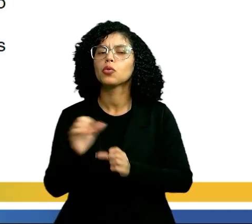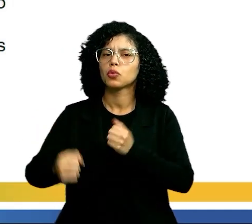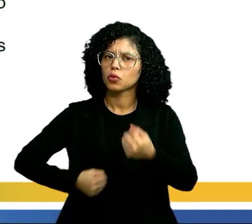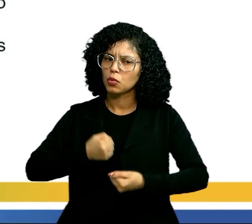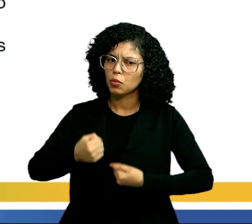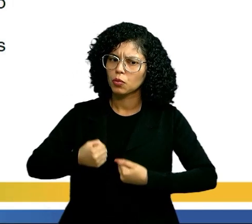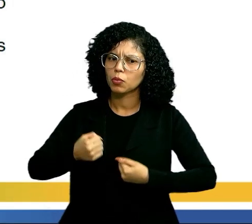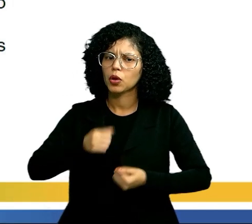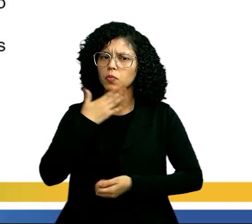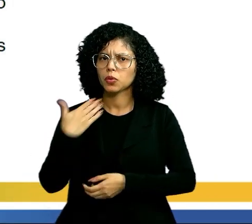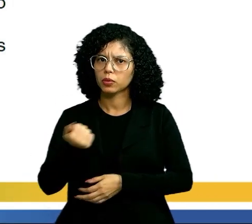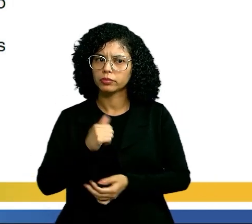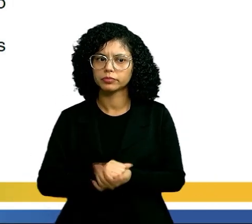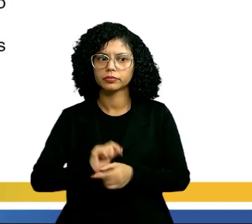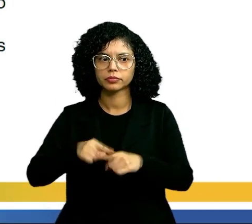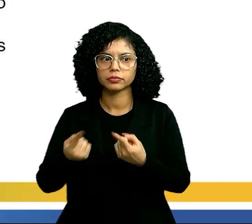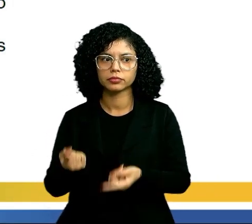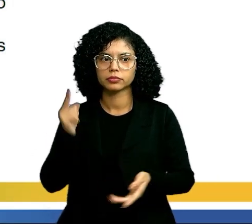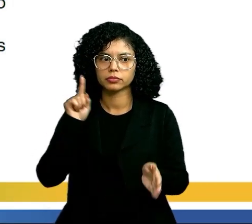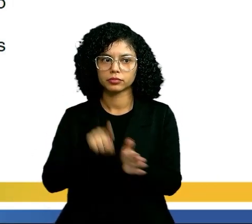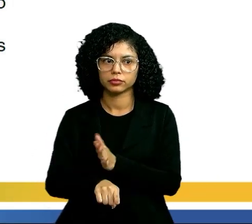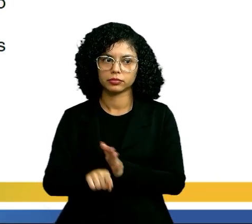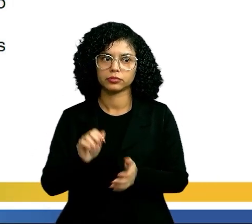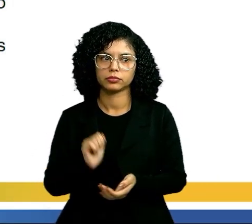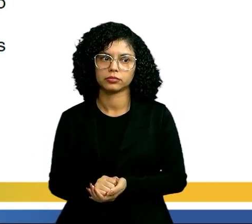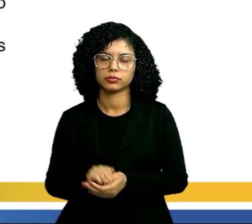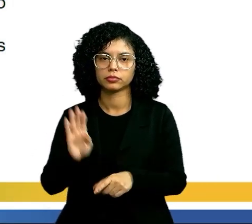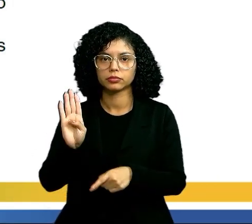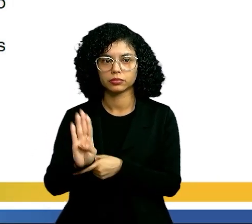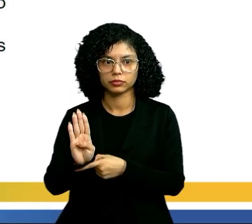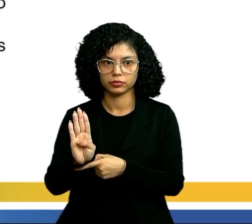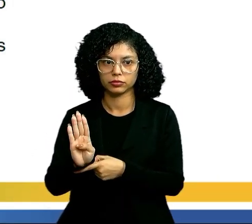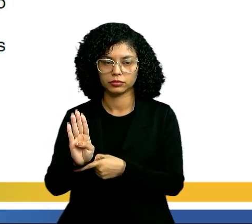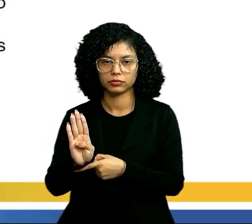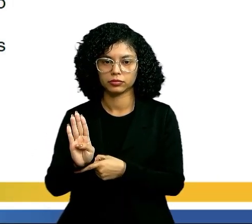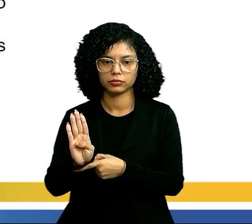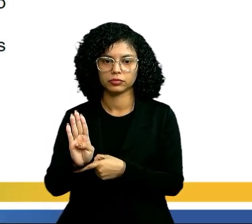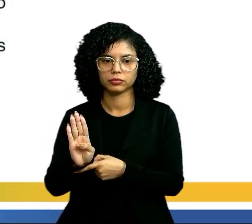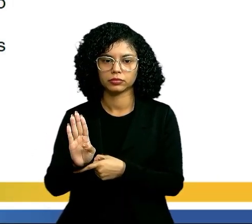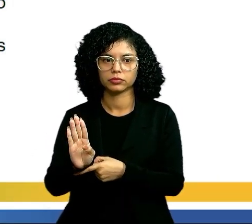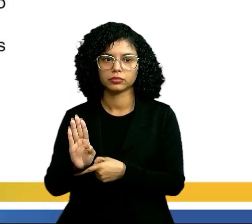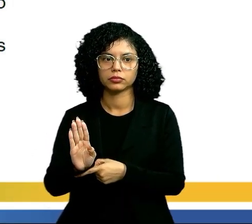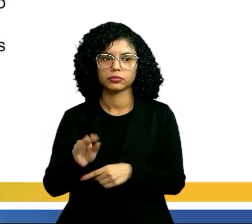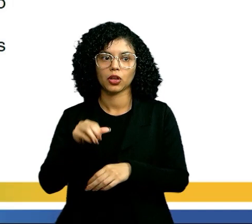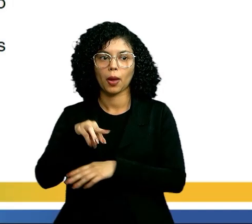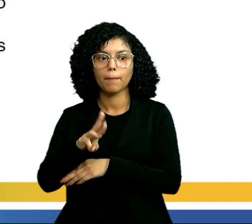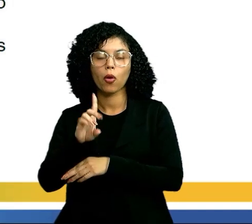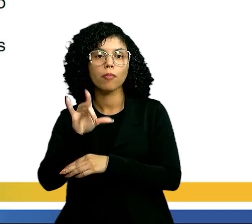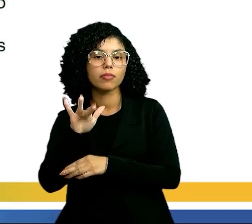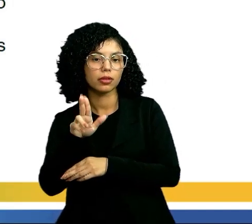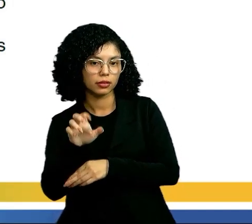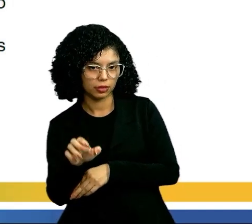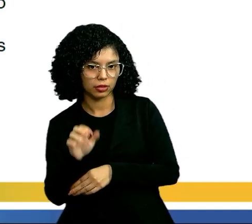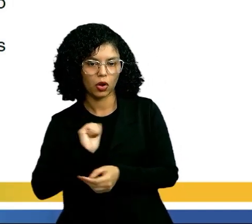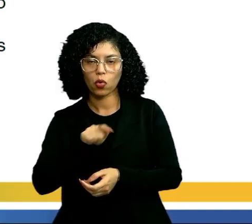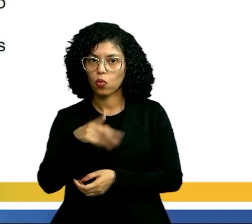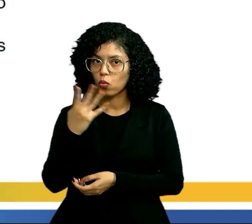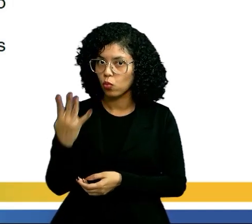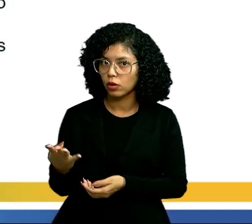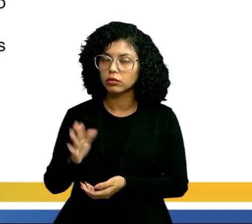mais sustentáveis. Mas a nossa questão ali, ela está enfocando na questão da mobilidade, não é? O